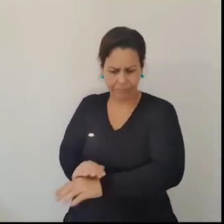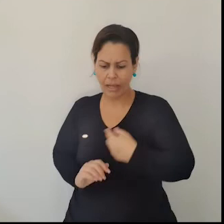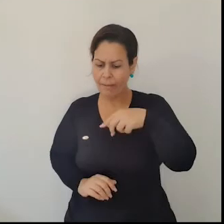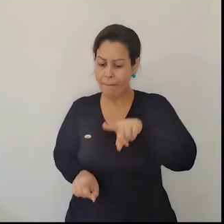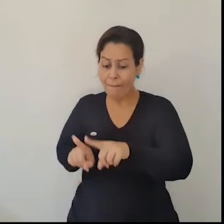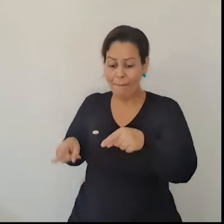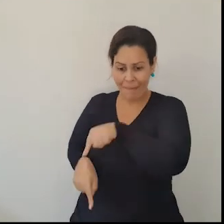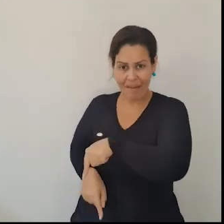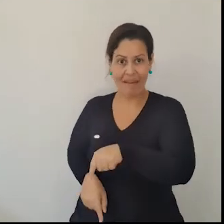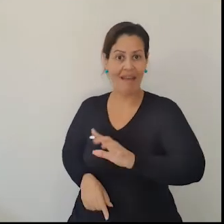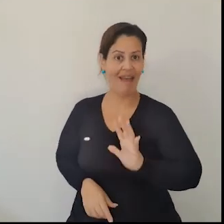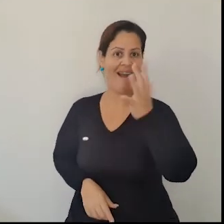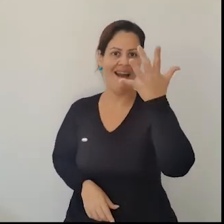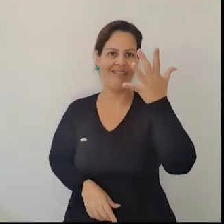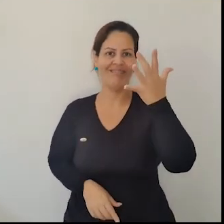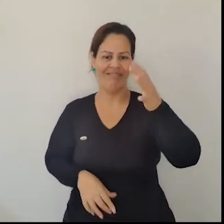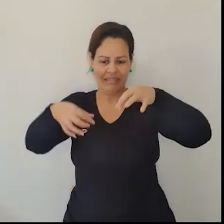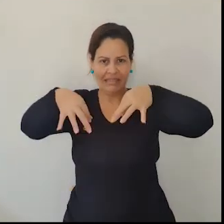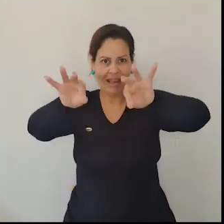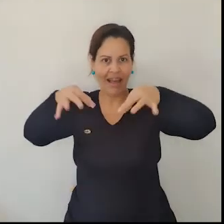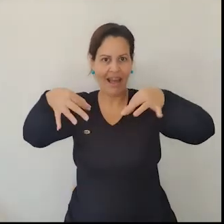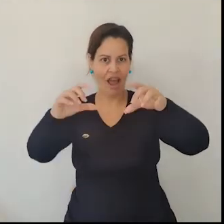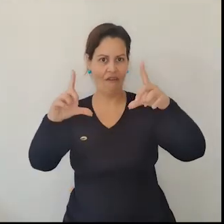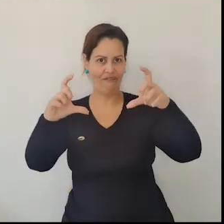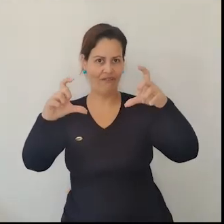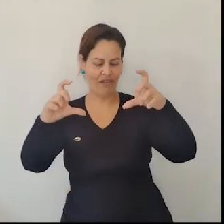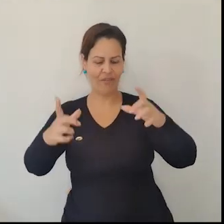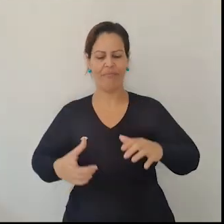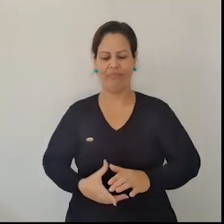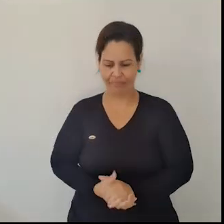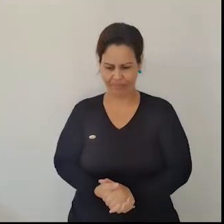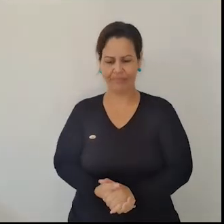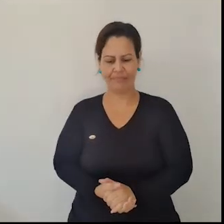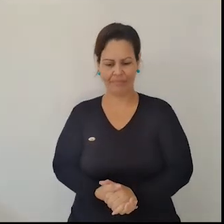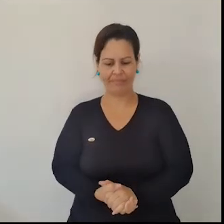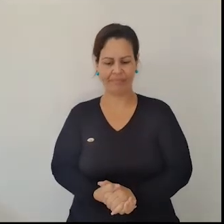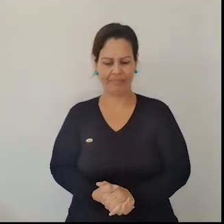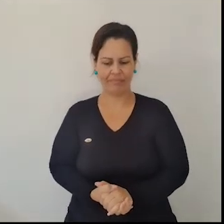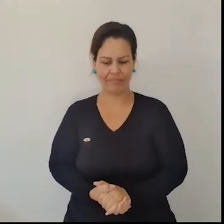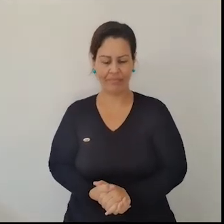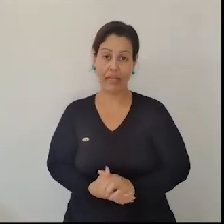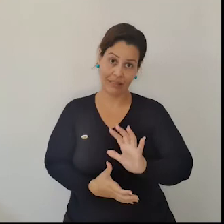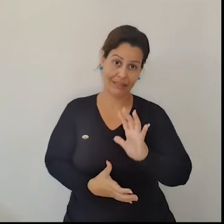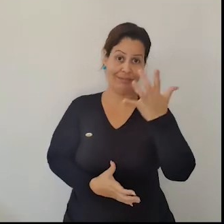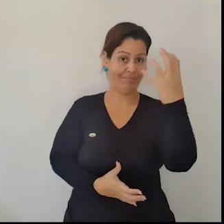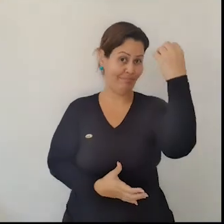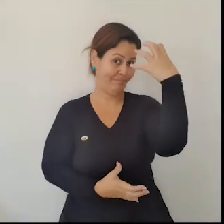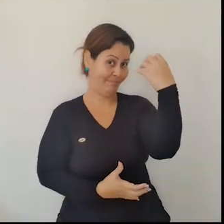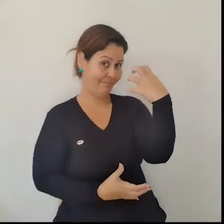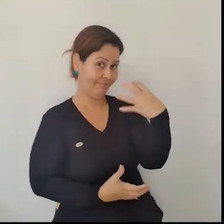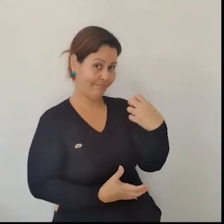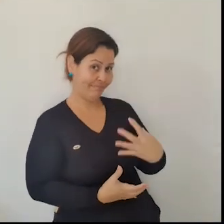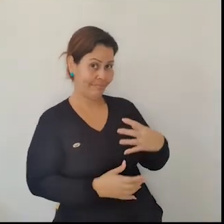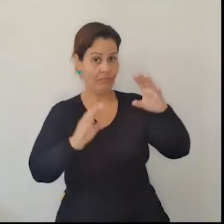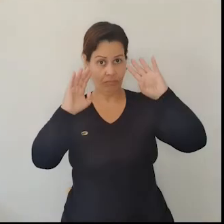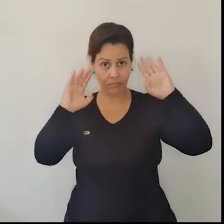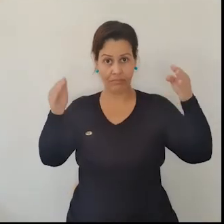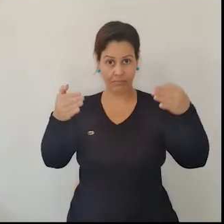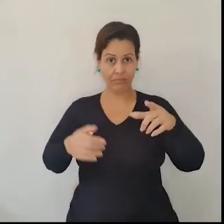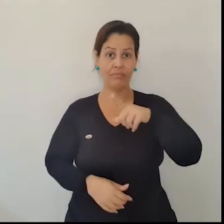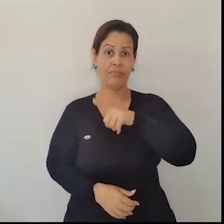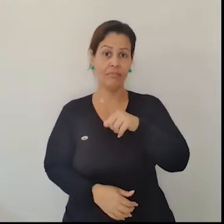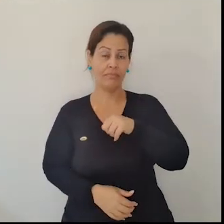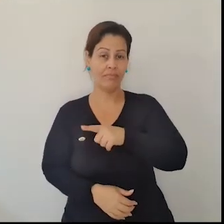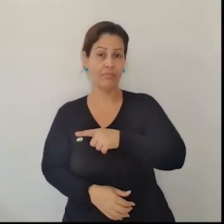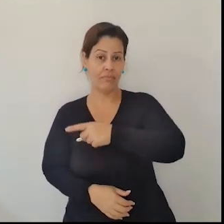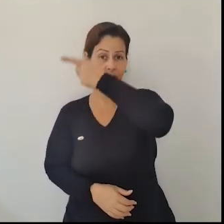assim revelou a chapa fotográfica. Inicia-se, portanto, os estudos relacionados à radioatividade.